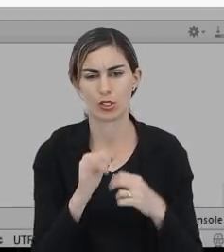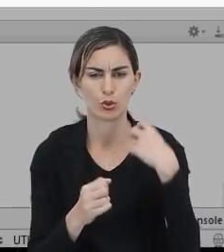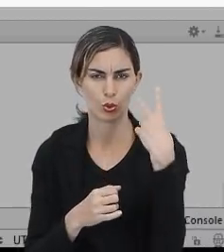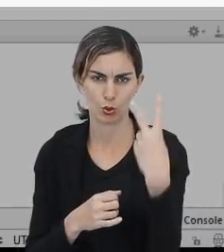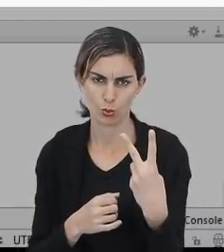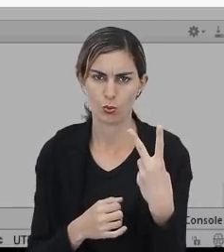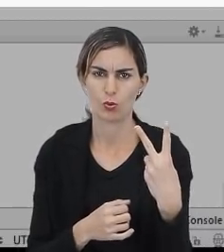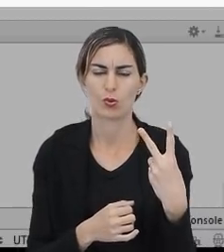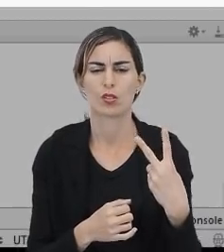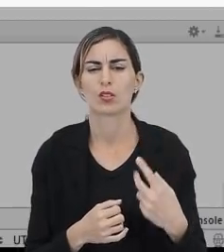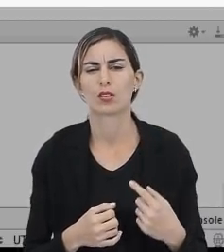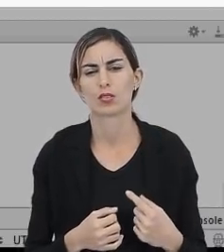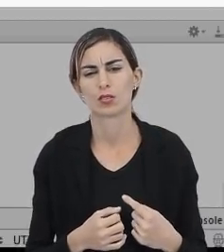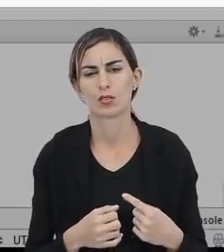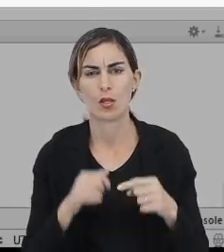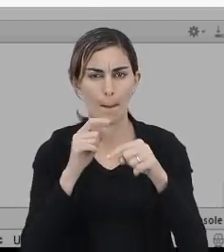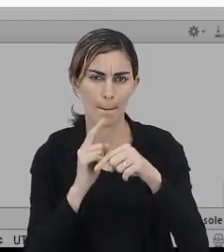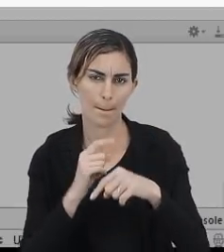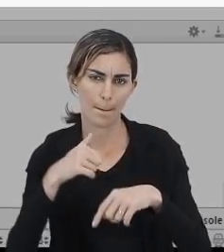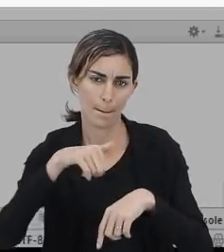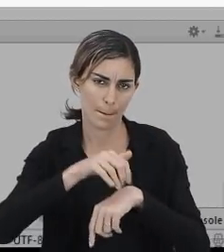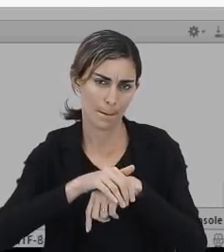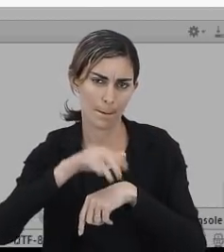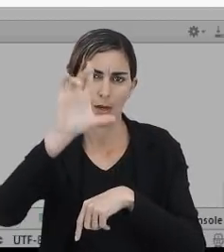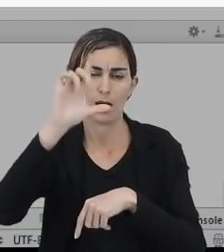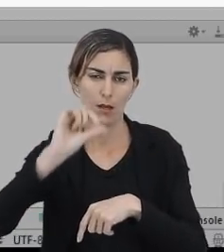se 2 é